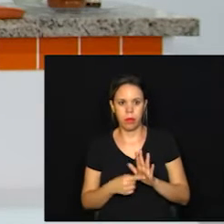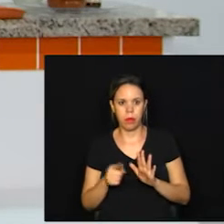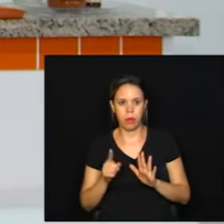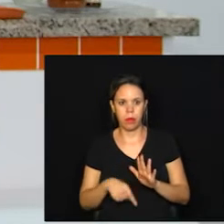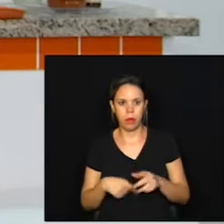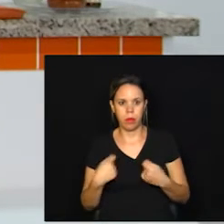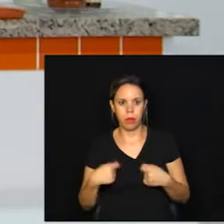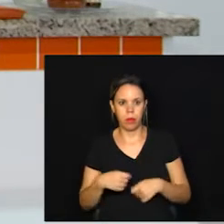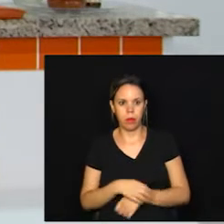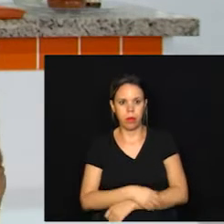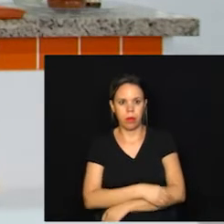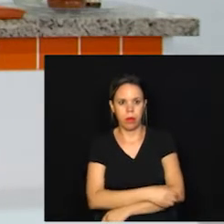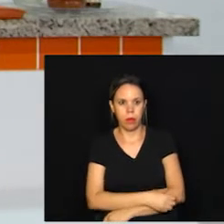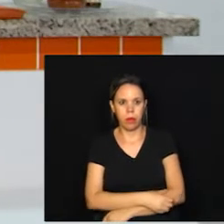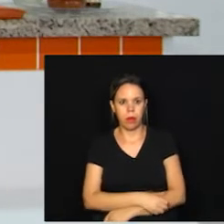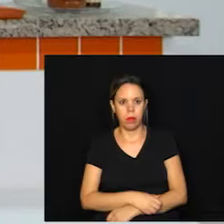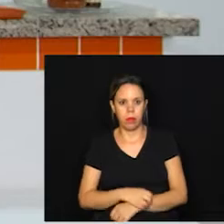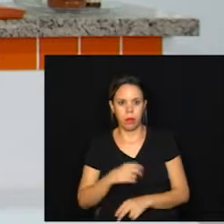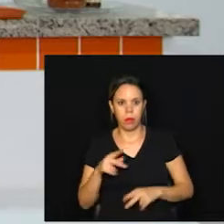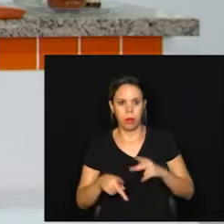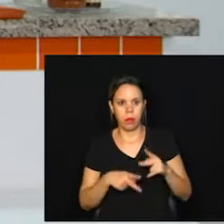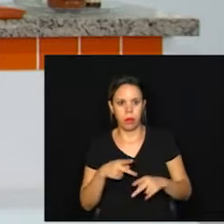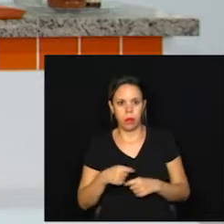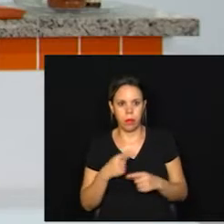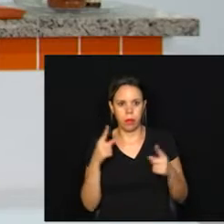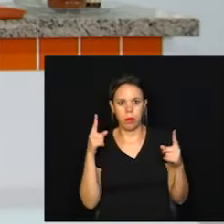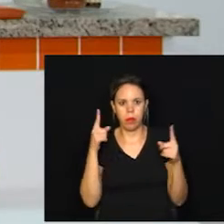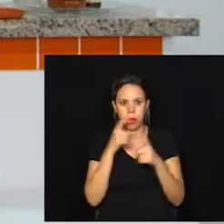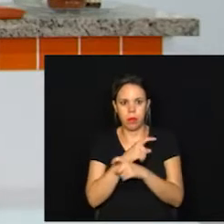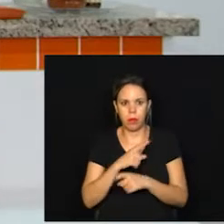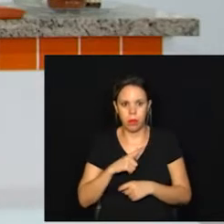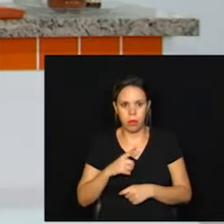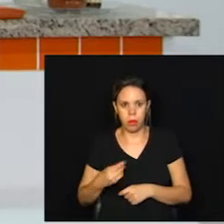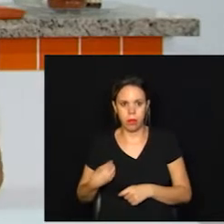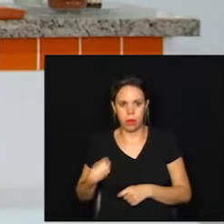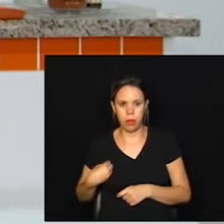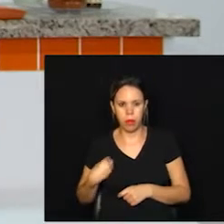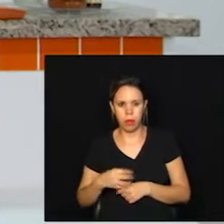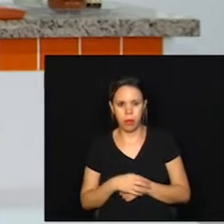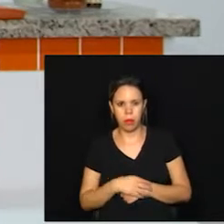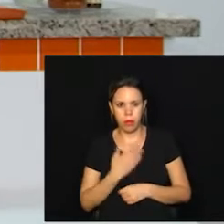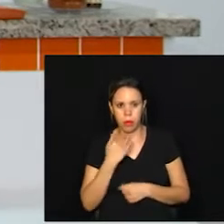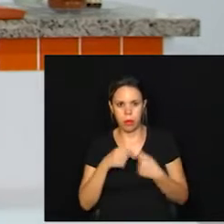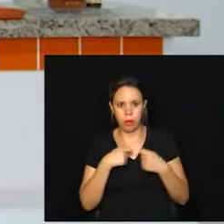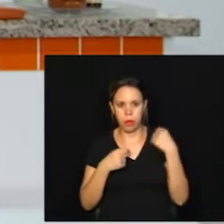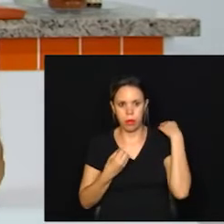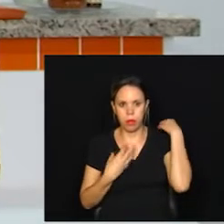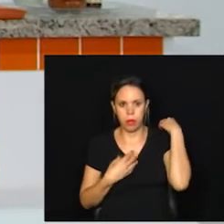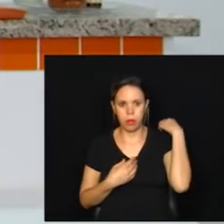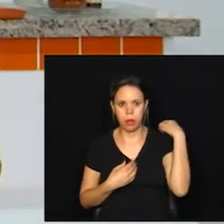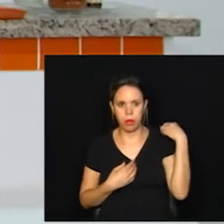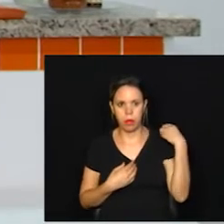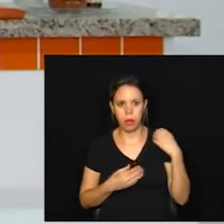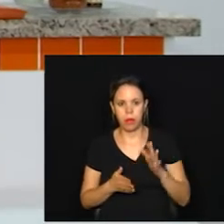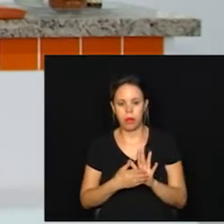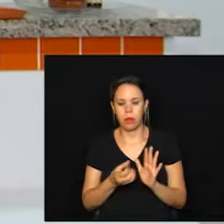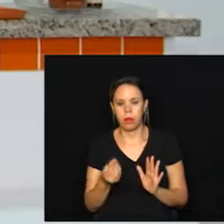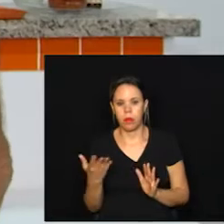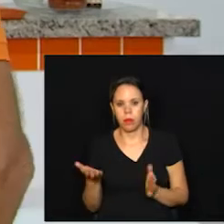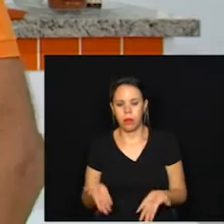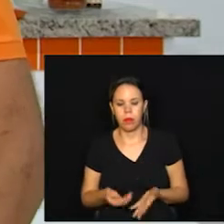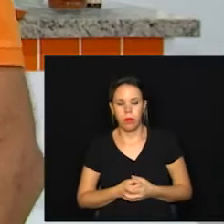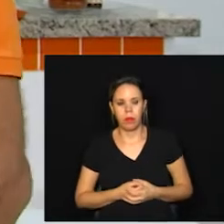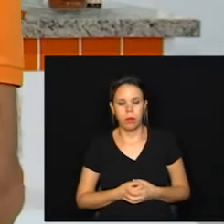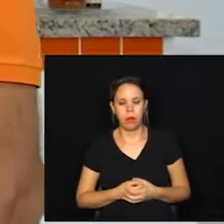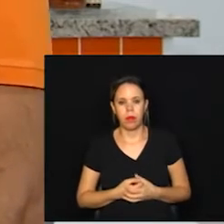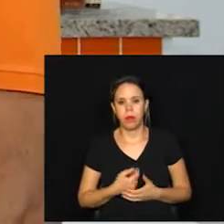a necessidade do pessoal, as dificuldades que eles têm em se alimentar bem, o que a gente proporciona aqui. Agora, quando a